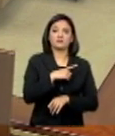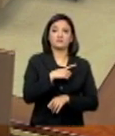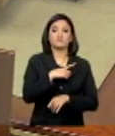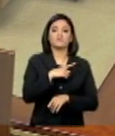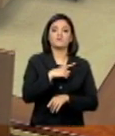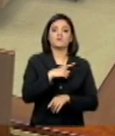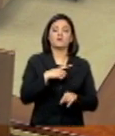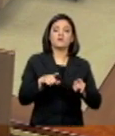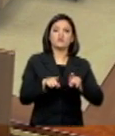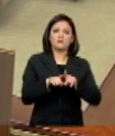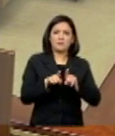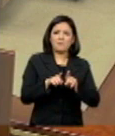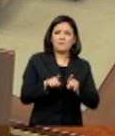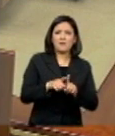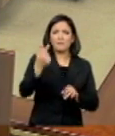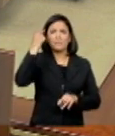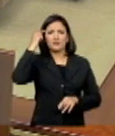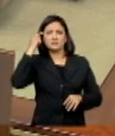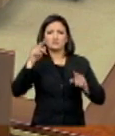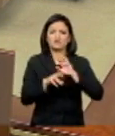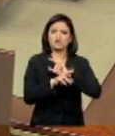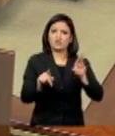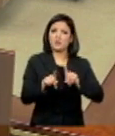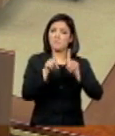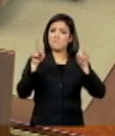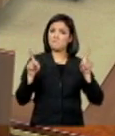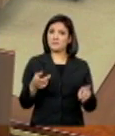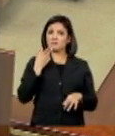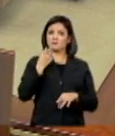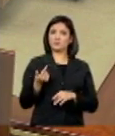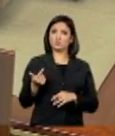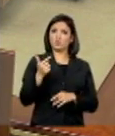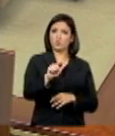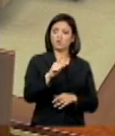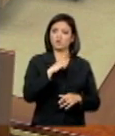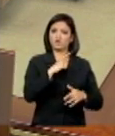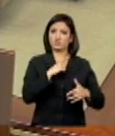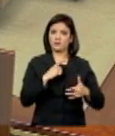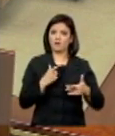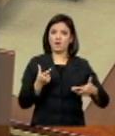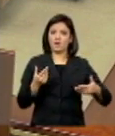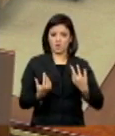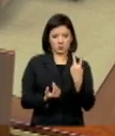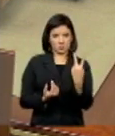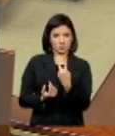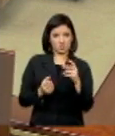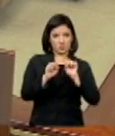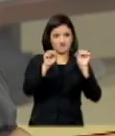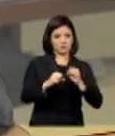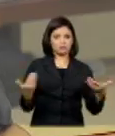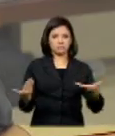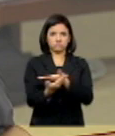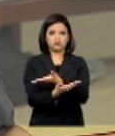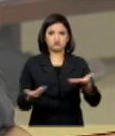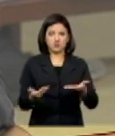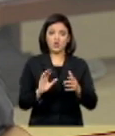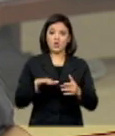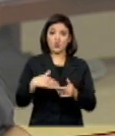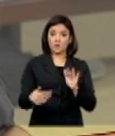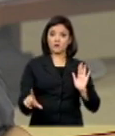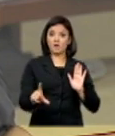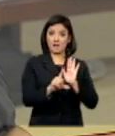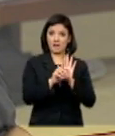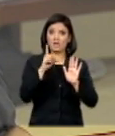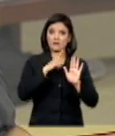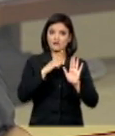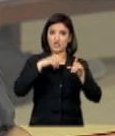genérica mas de outra forma de interação entre os dois sistemas existe quando há a própria legislação prevê que